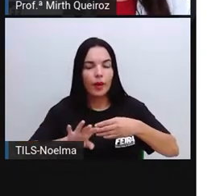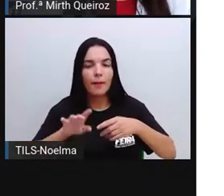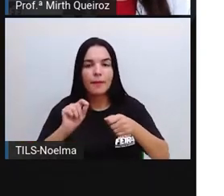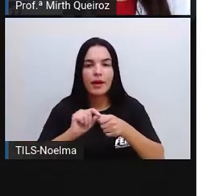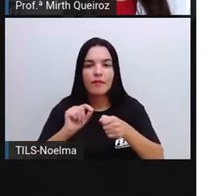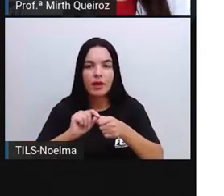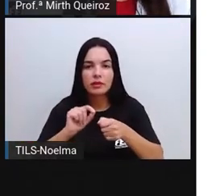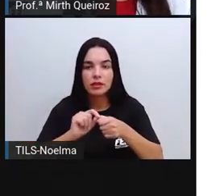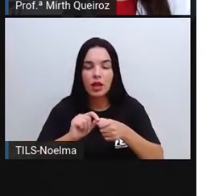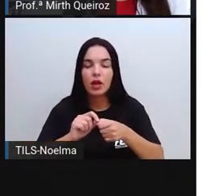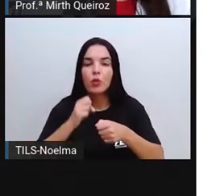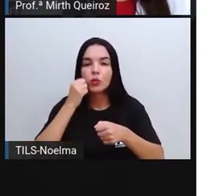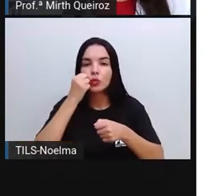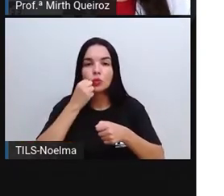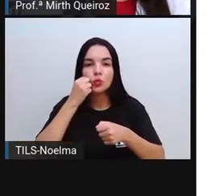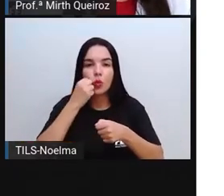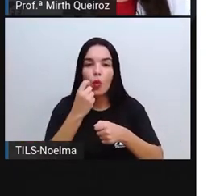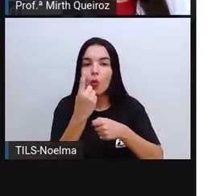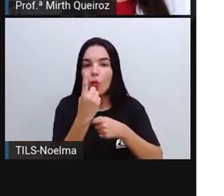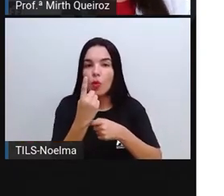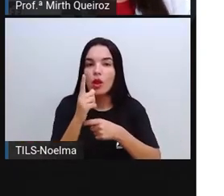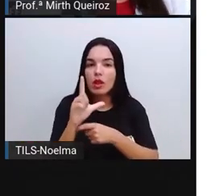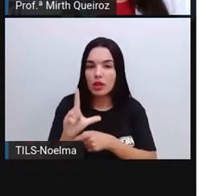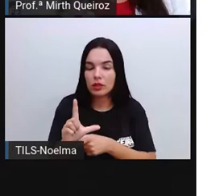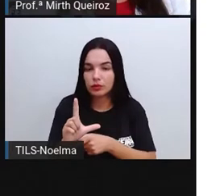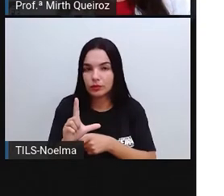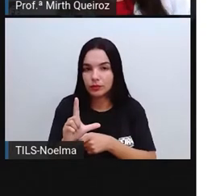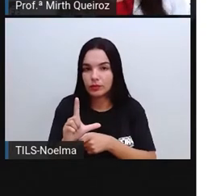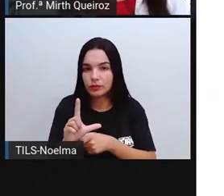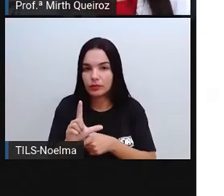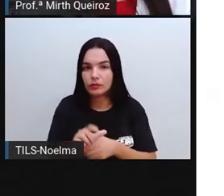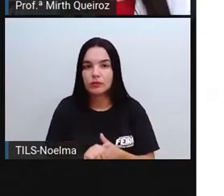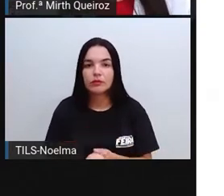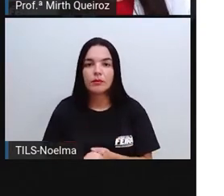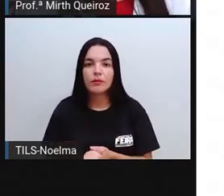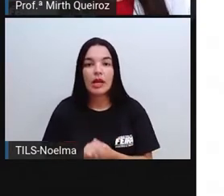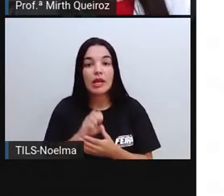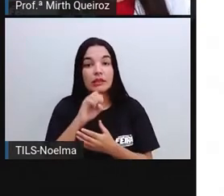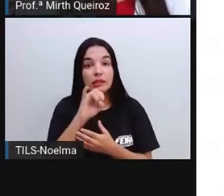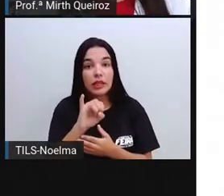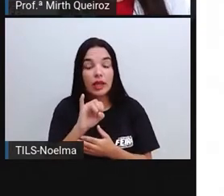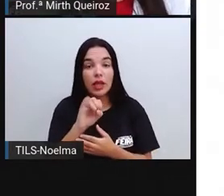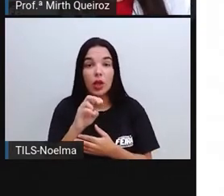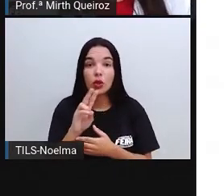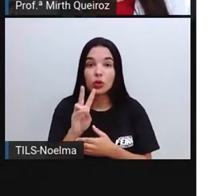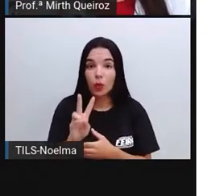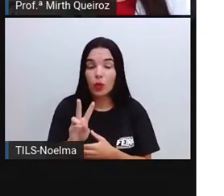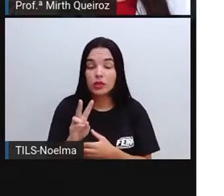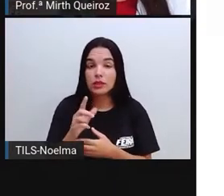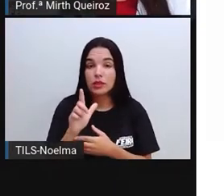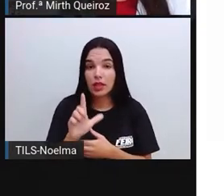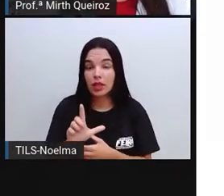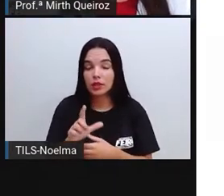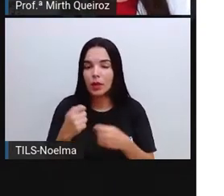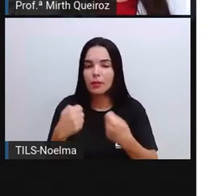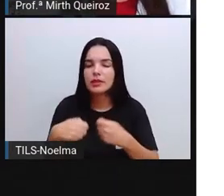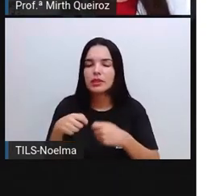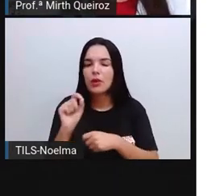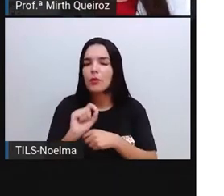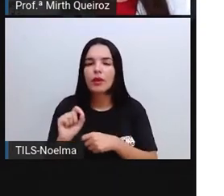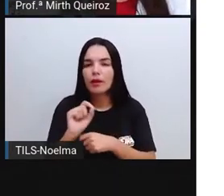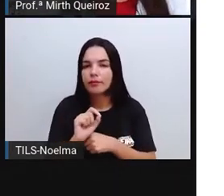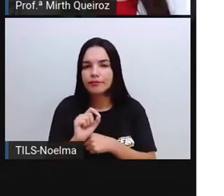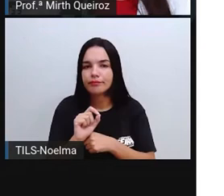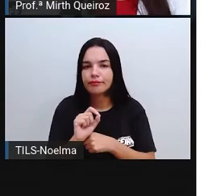quê? Para 1 litro de suco. Se são 2 litros, ela precisa de quanto de água para